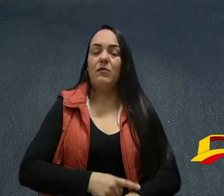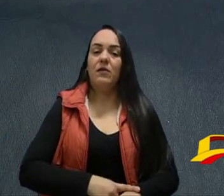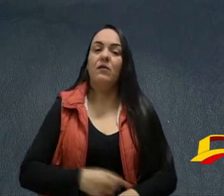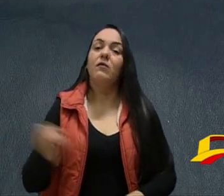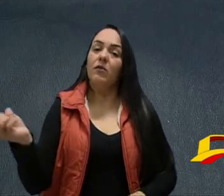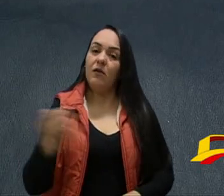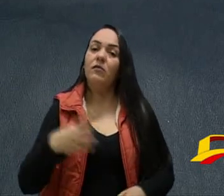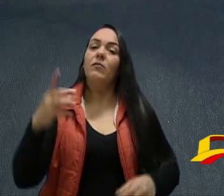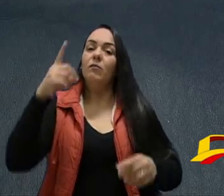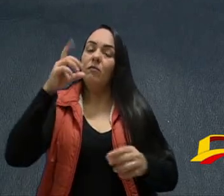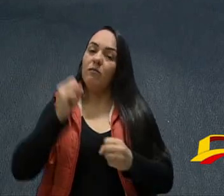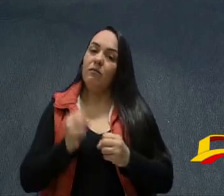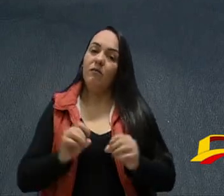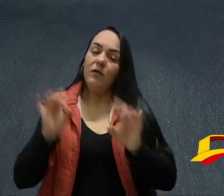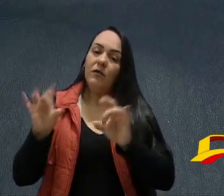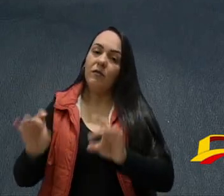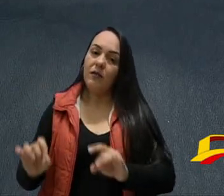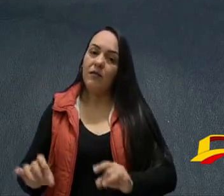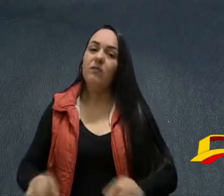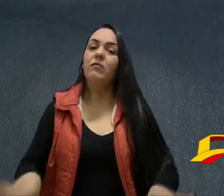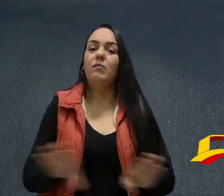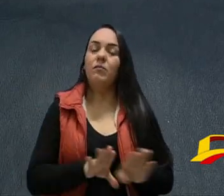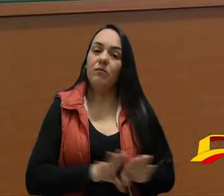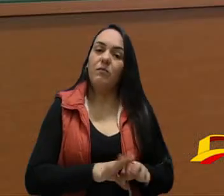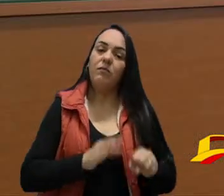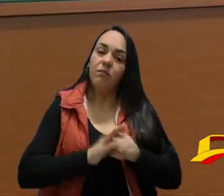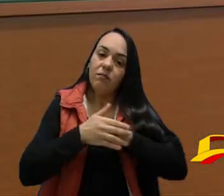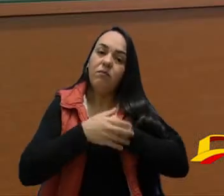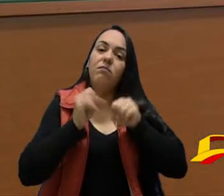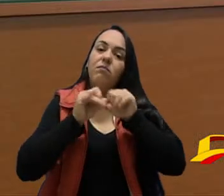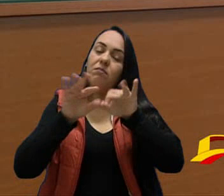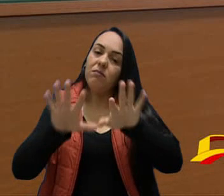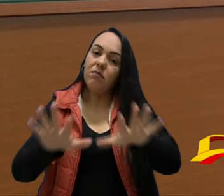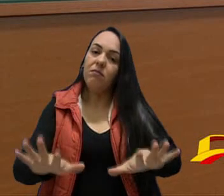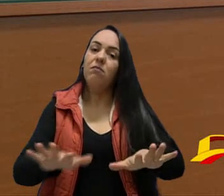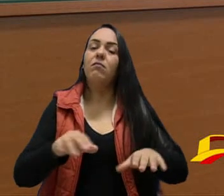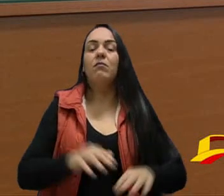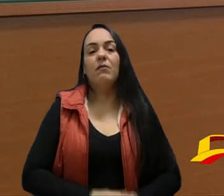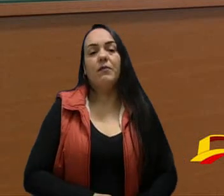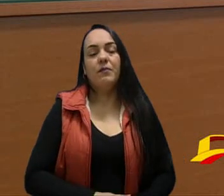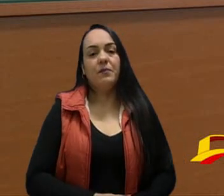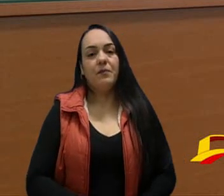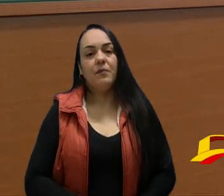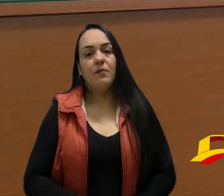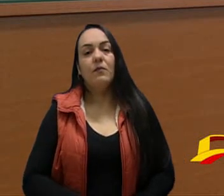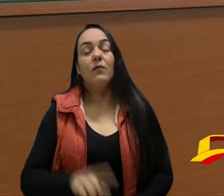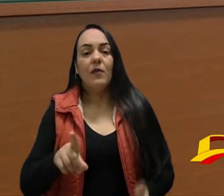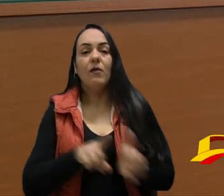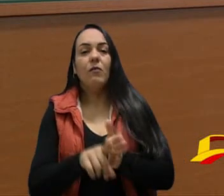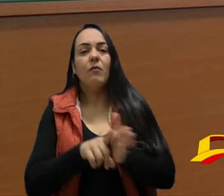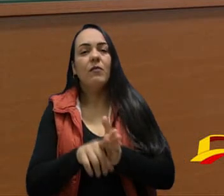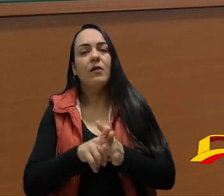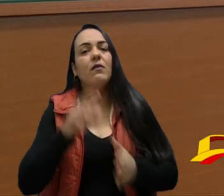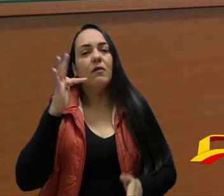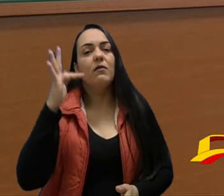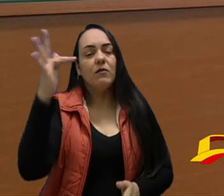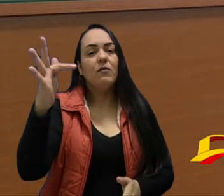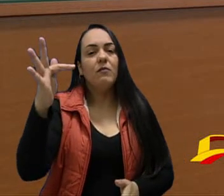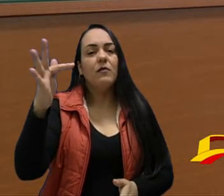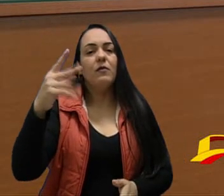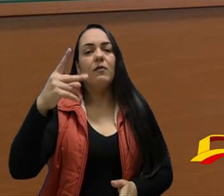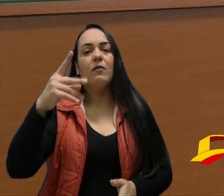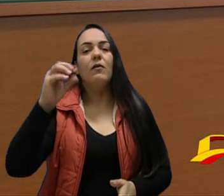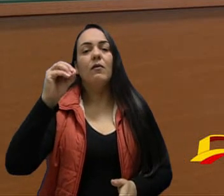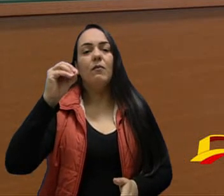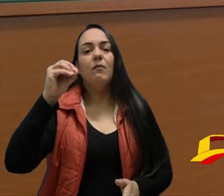abertura do hospital dra tatiana a carga horária posso perguntar sobre o futuro do da